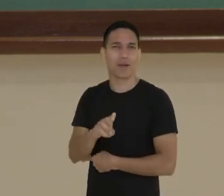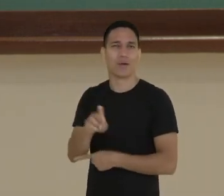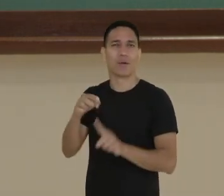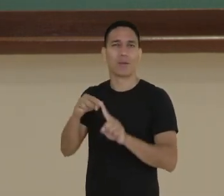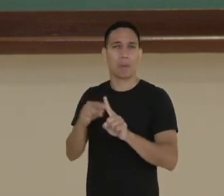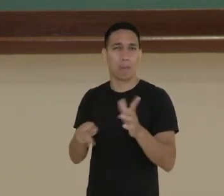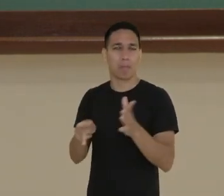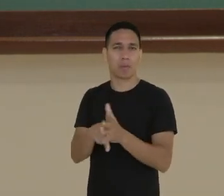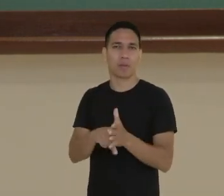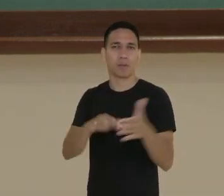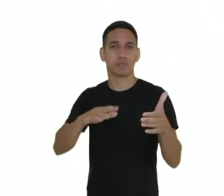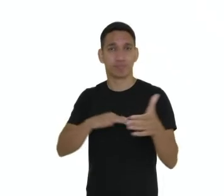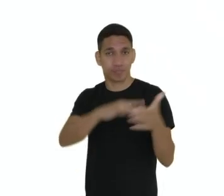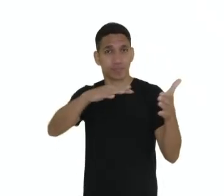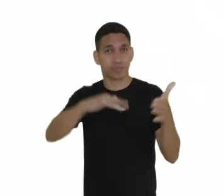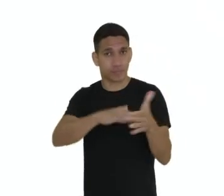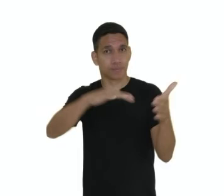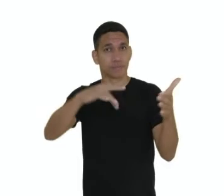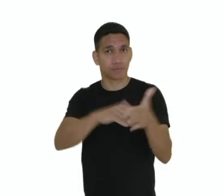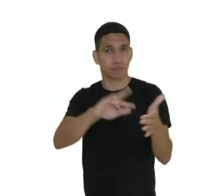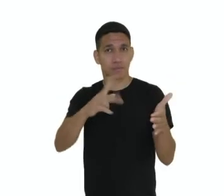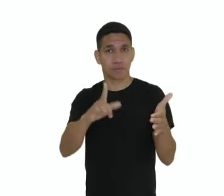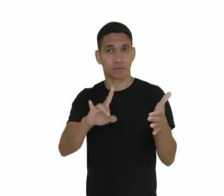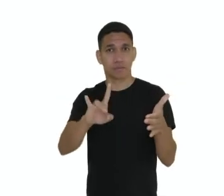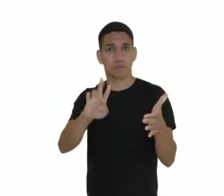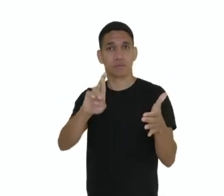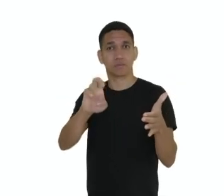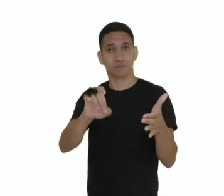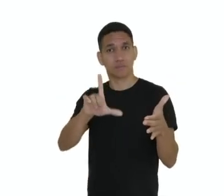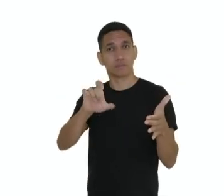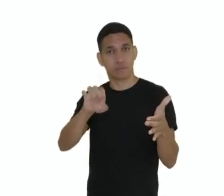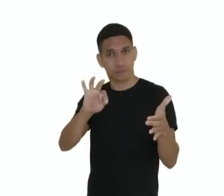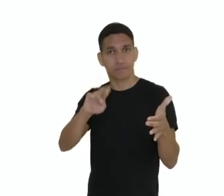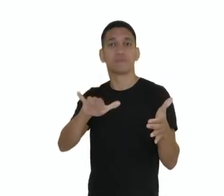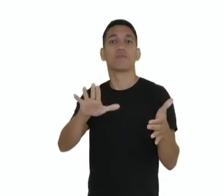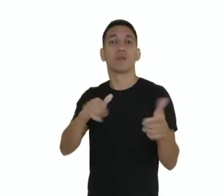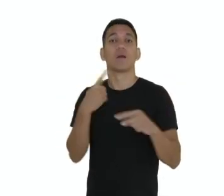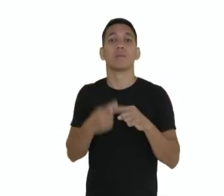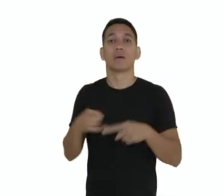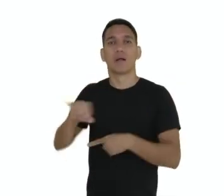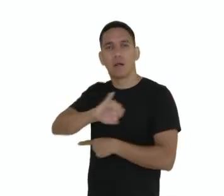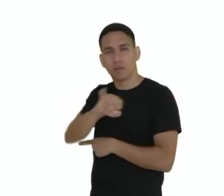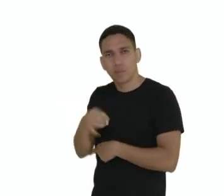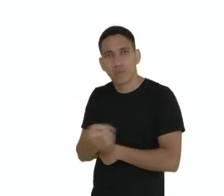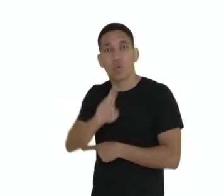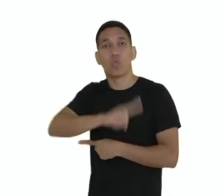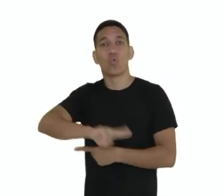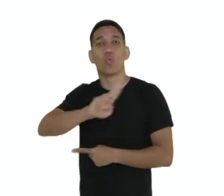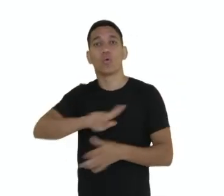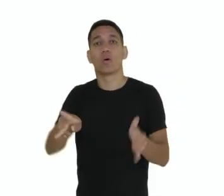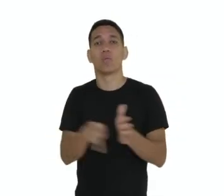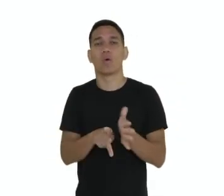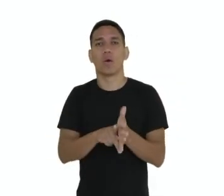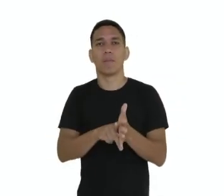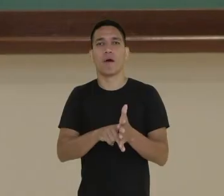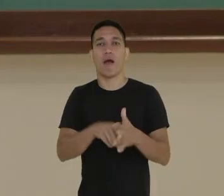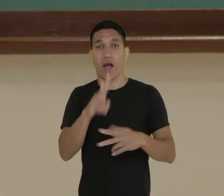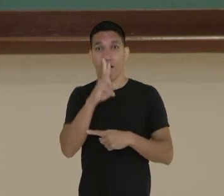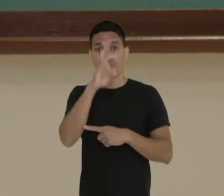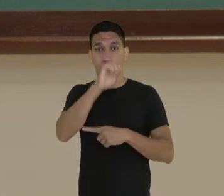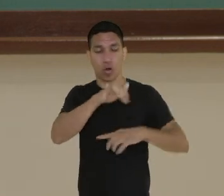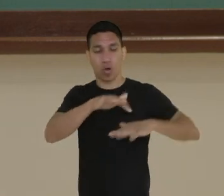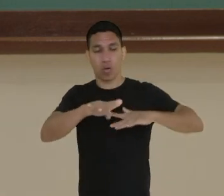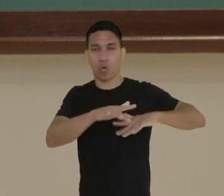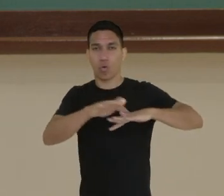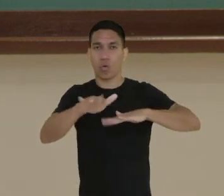energia hidrelétrica, seria uma usina hidrelétrica, porque ela aproveita o uso da energia cinética da água. Ou seja,